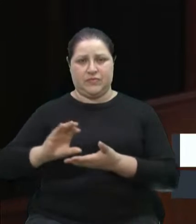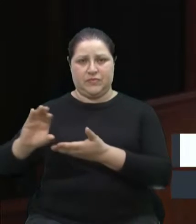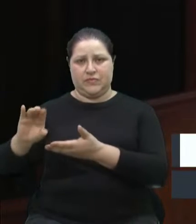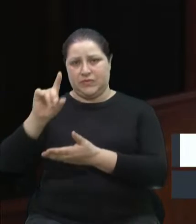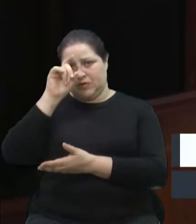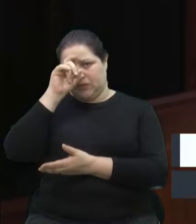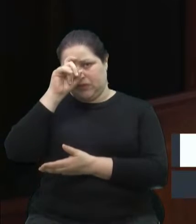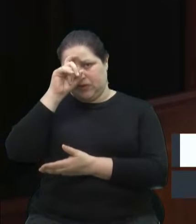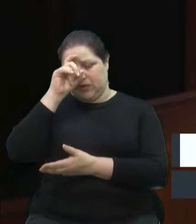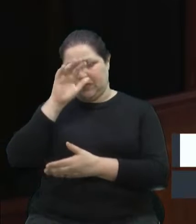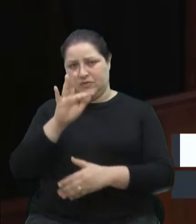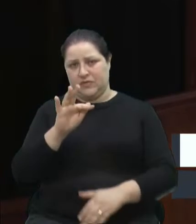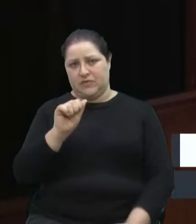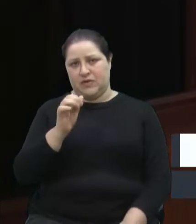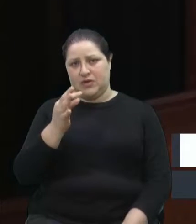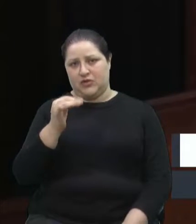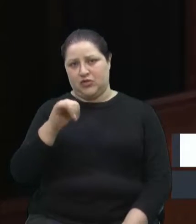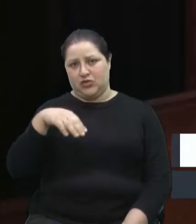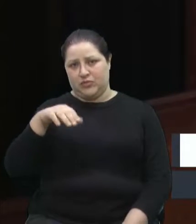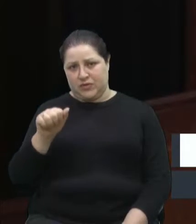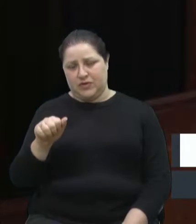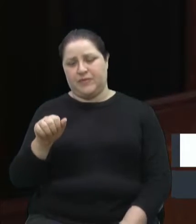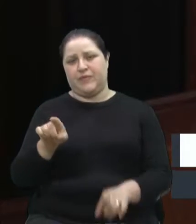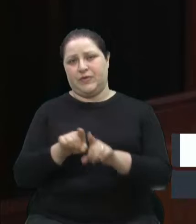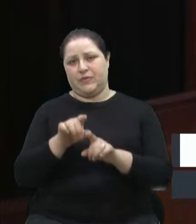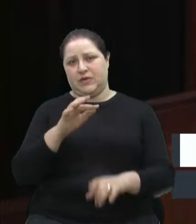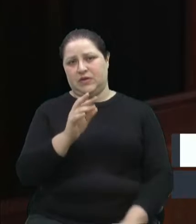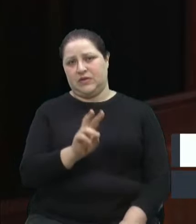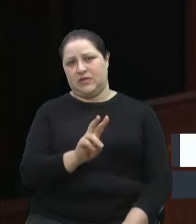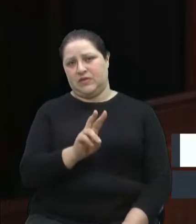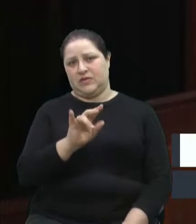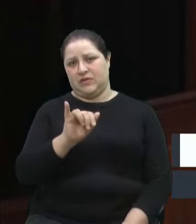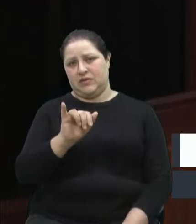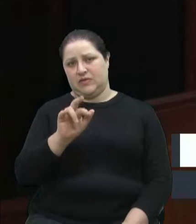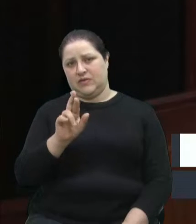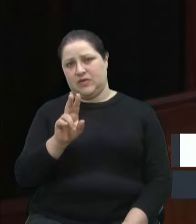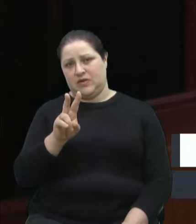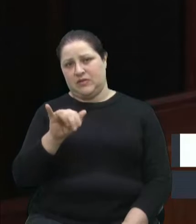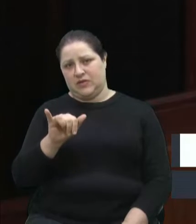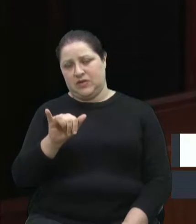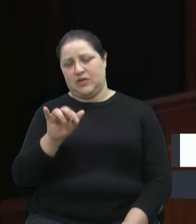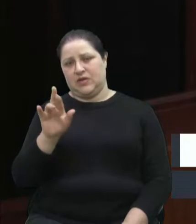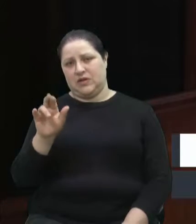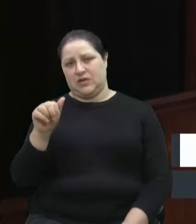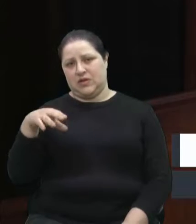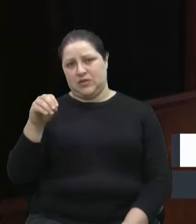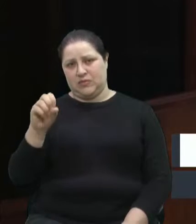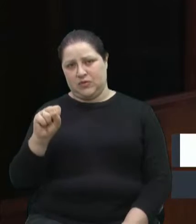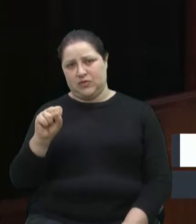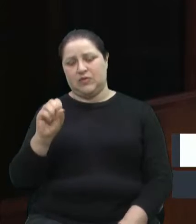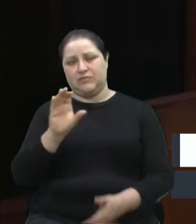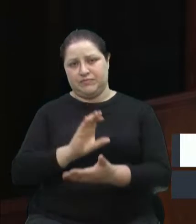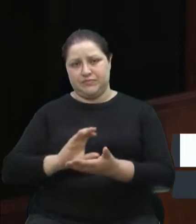como Hospital Fátima, aqui de Caxias do Sul, para usuários do SUS.